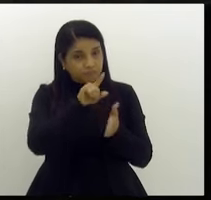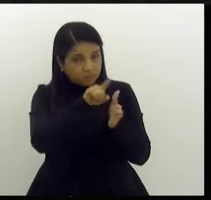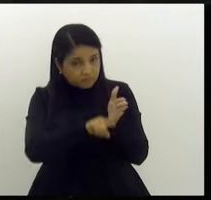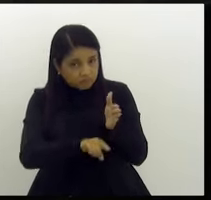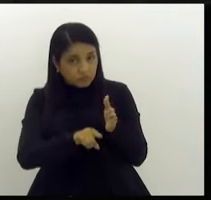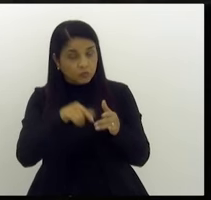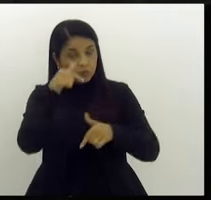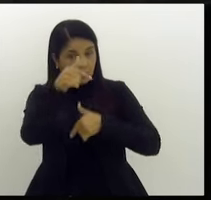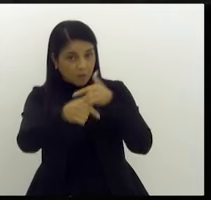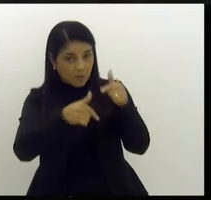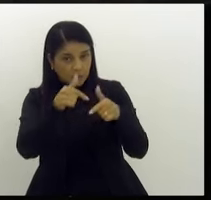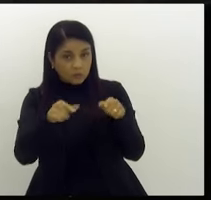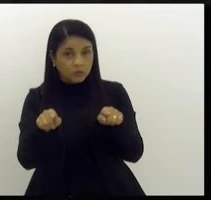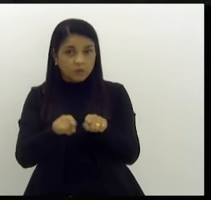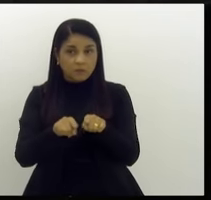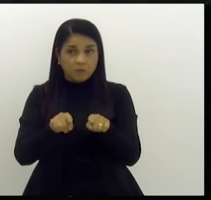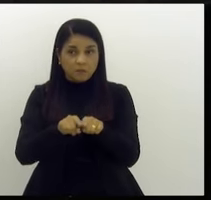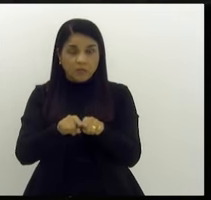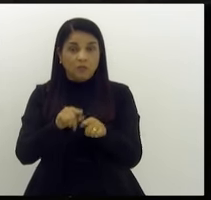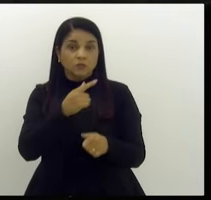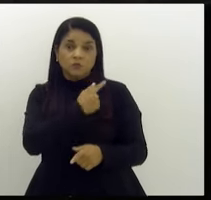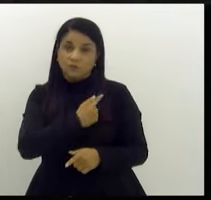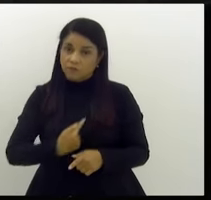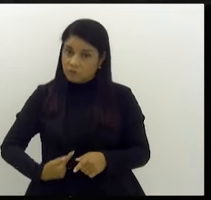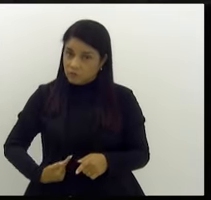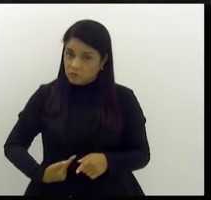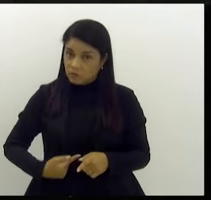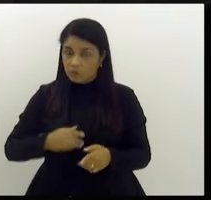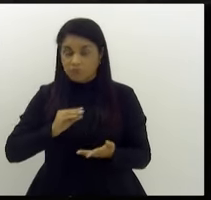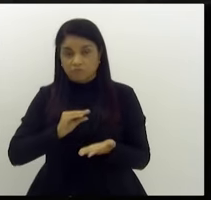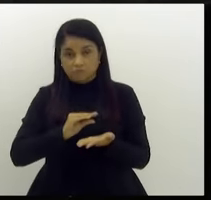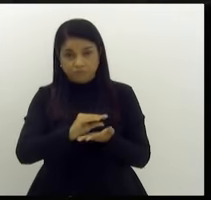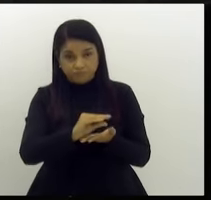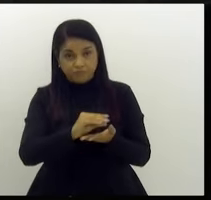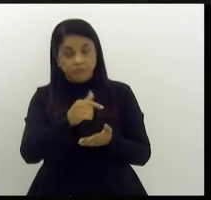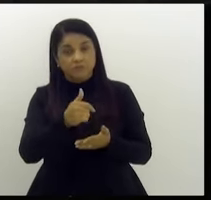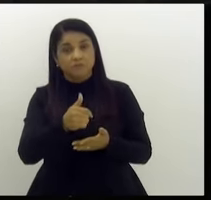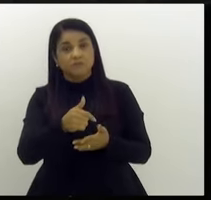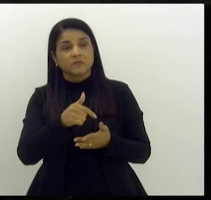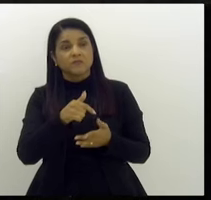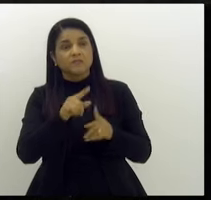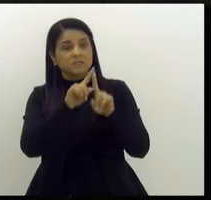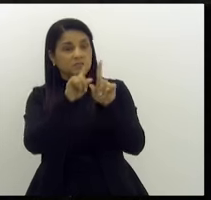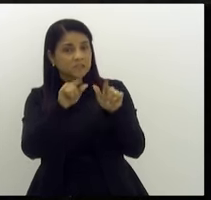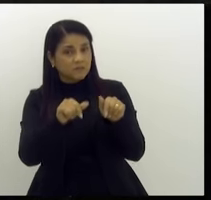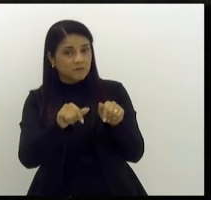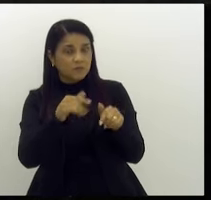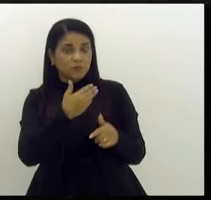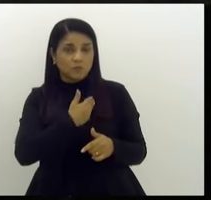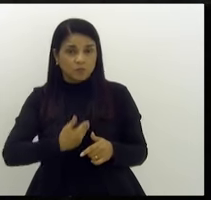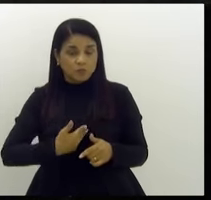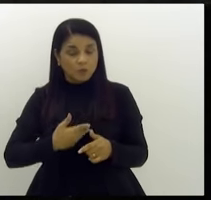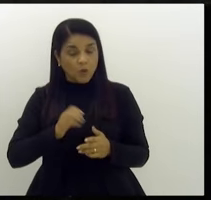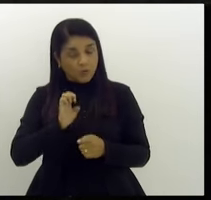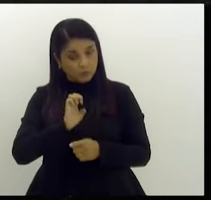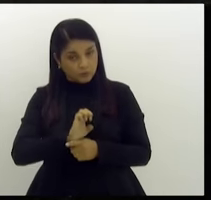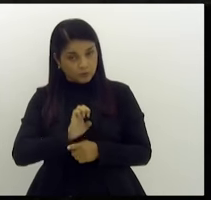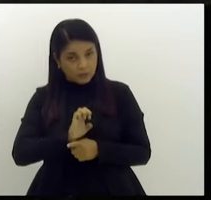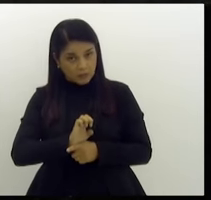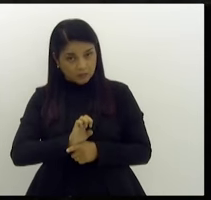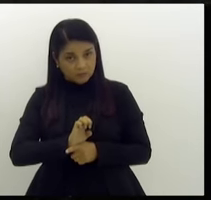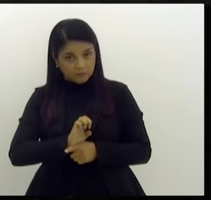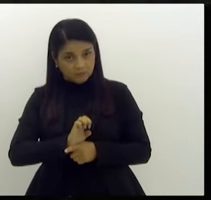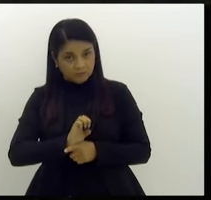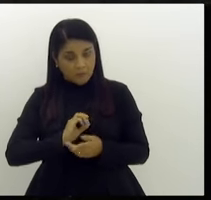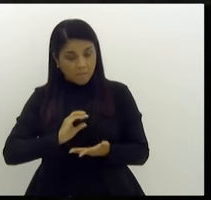tem a contribuição do empregador que no caso dos Servidores Públicos é o próprio Estado então